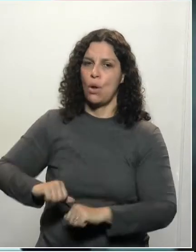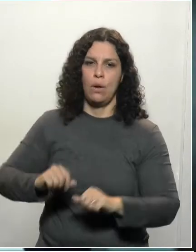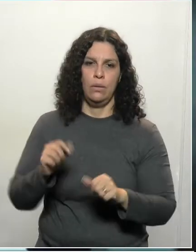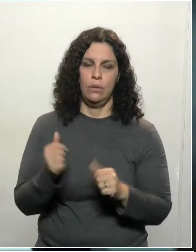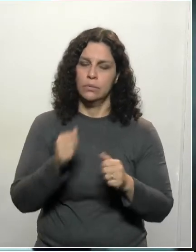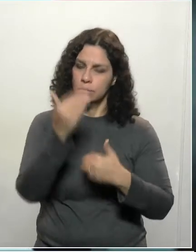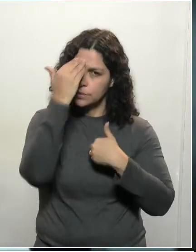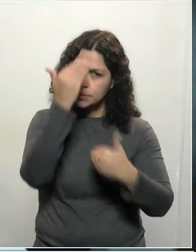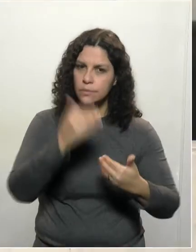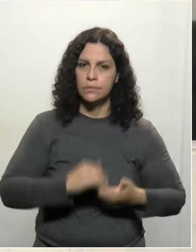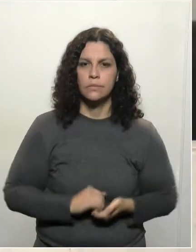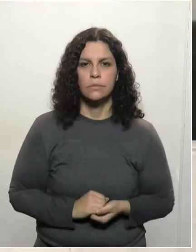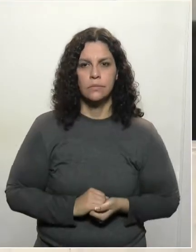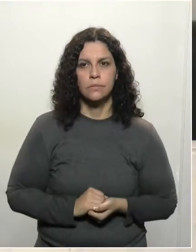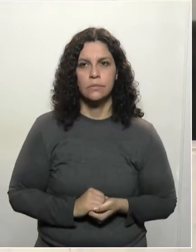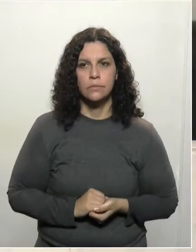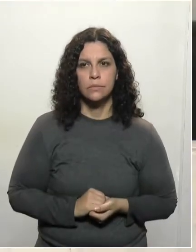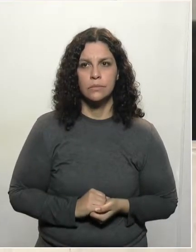Muito obrigado.